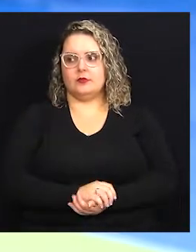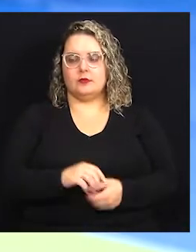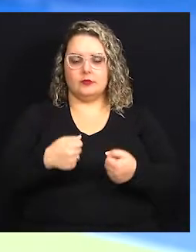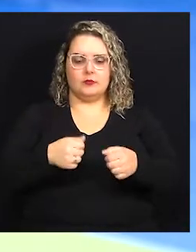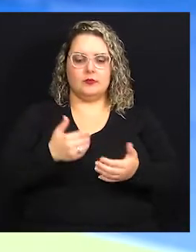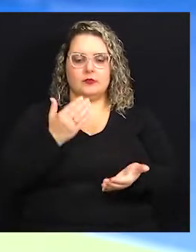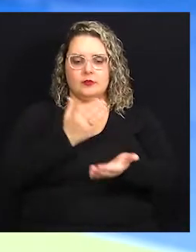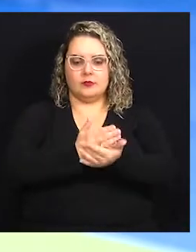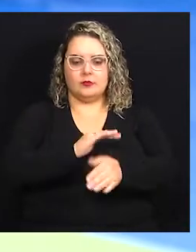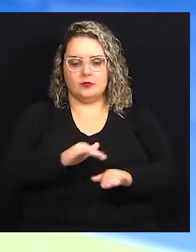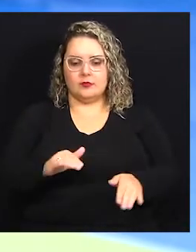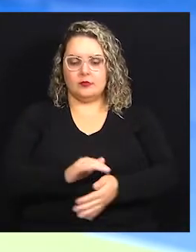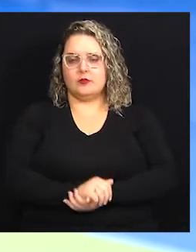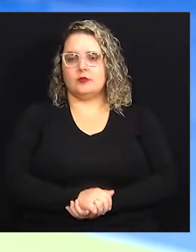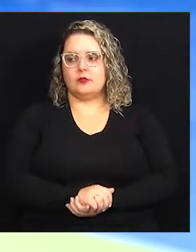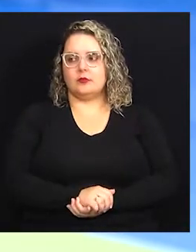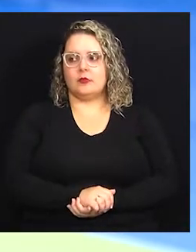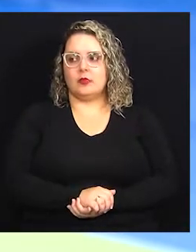sair.